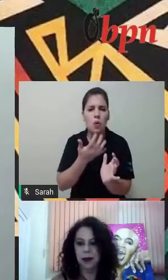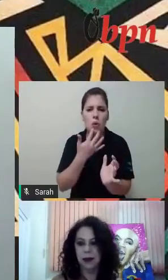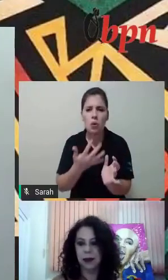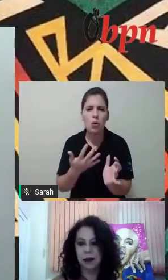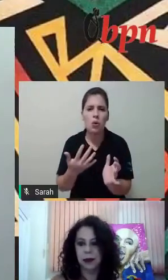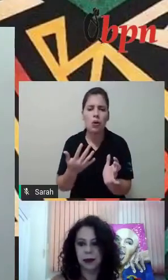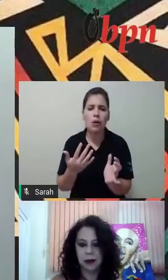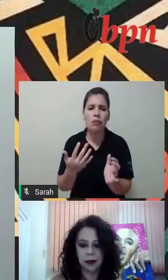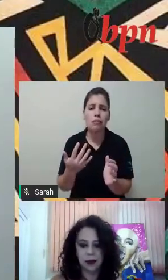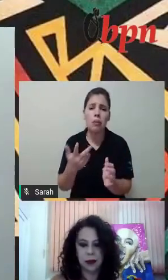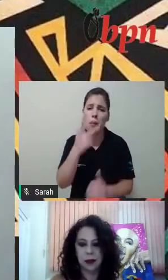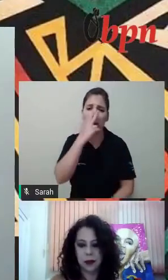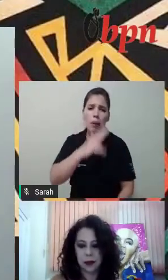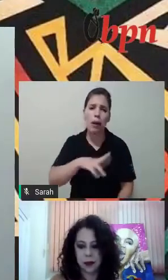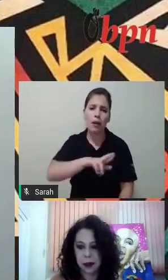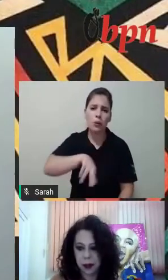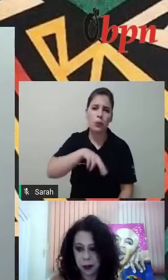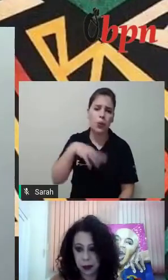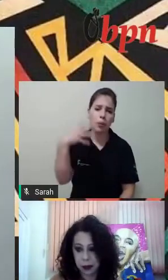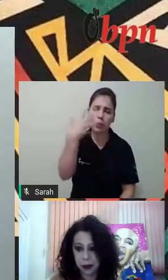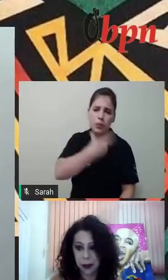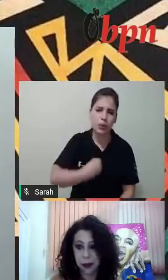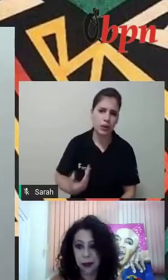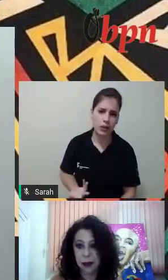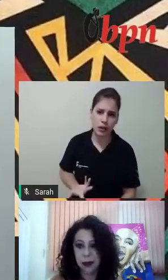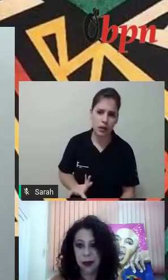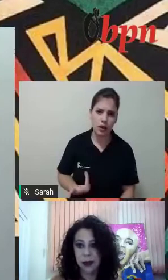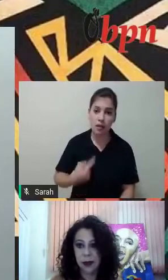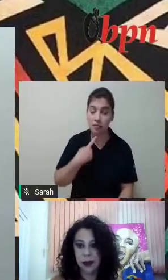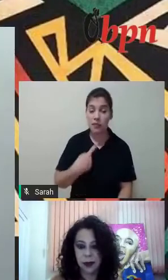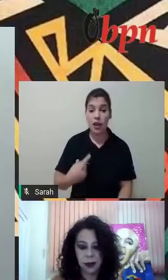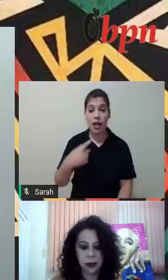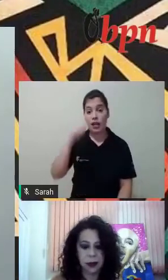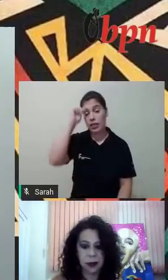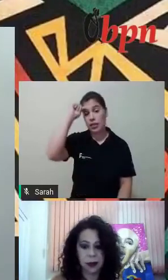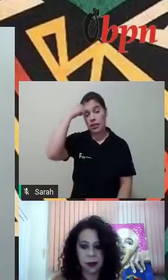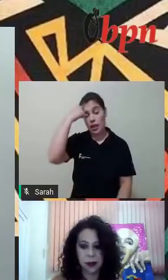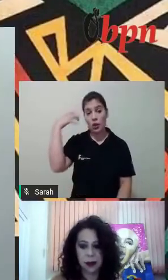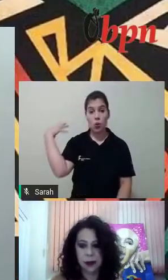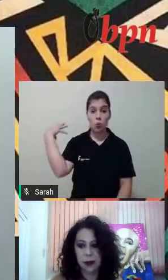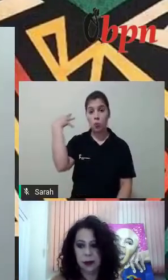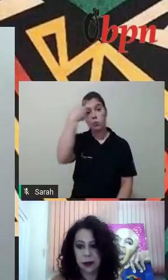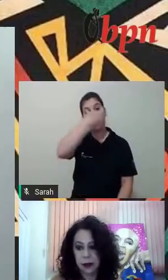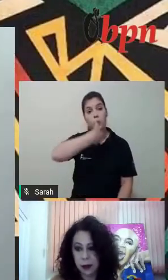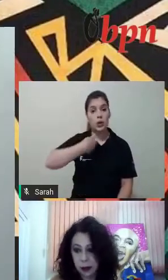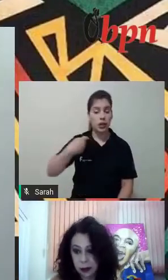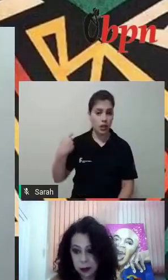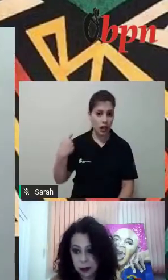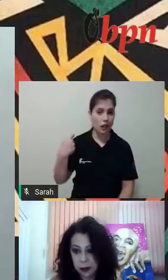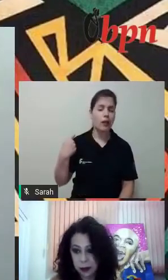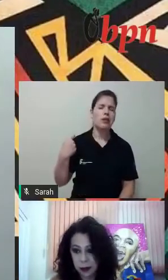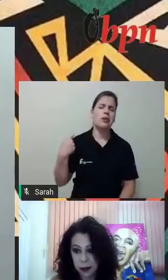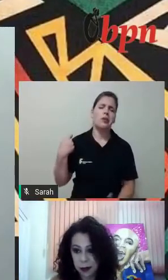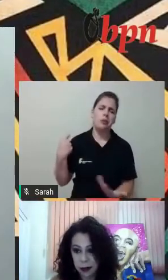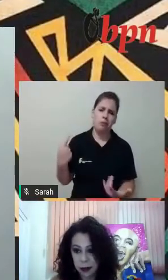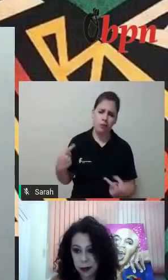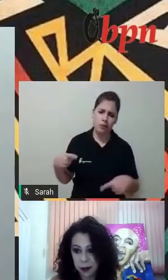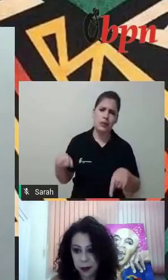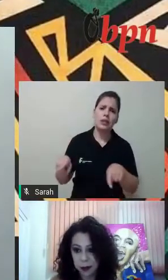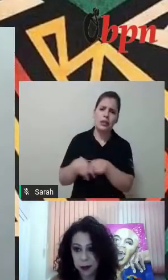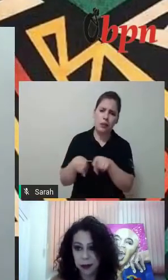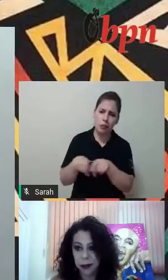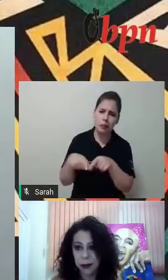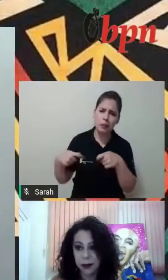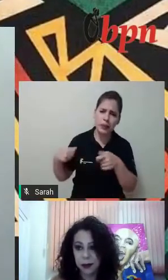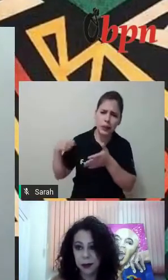né? A beleza negra, considerar a beleza negra, foi algo também muito, muito batalhado,